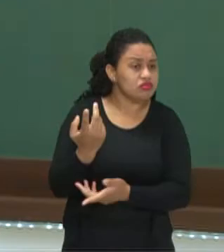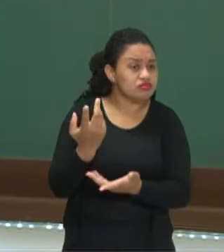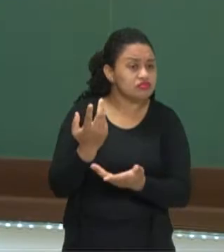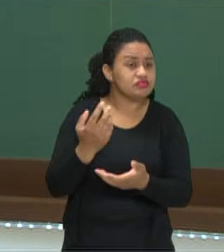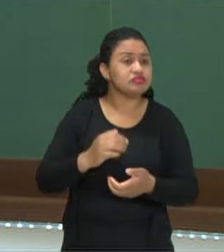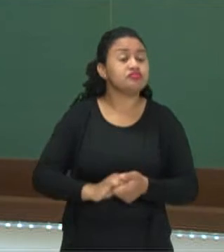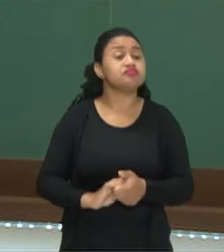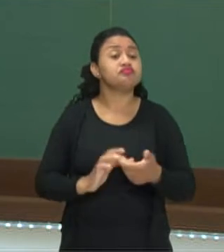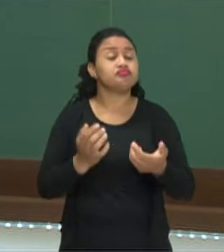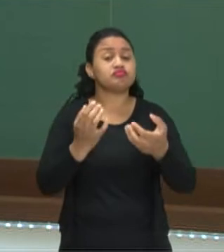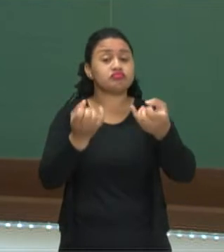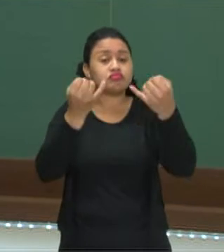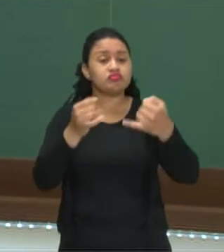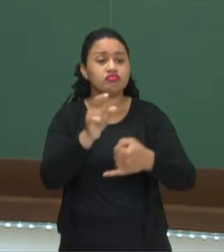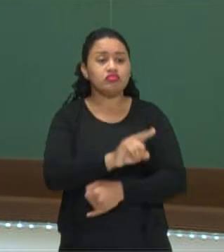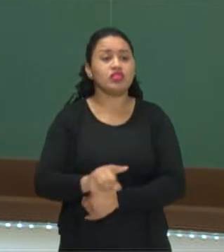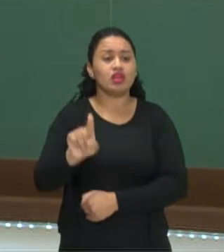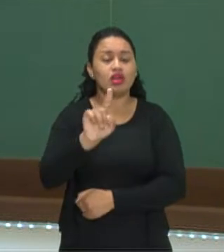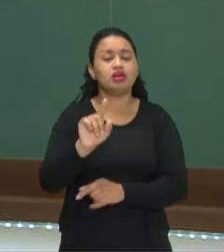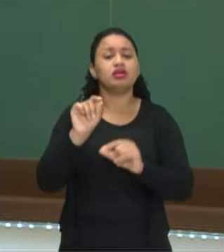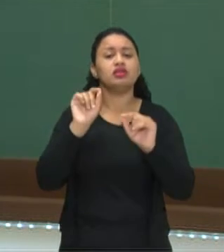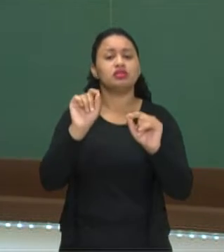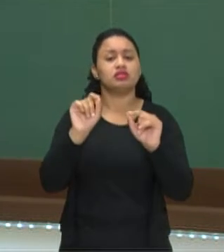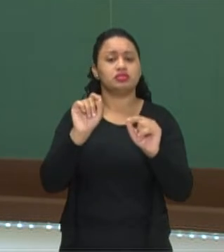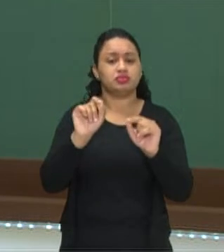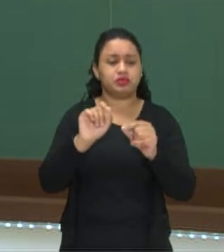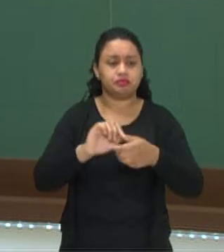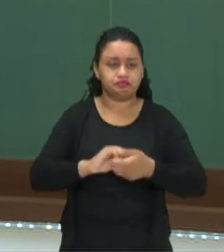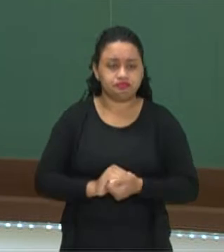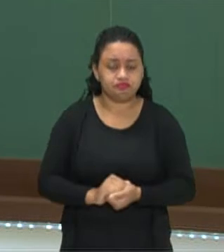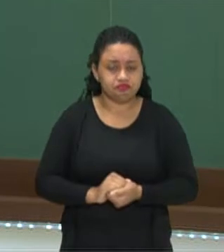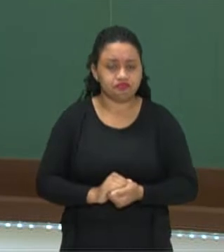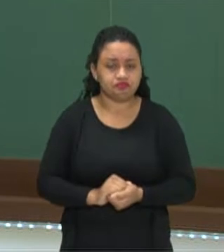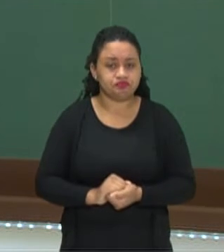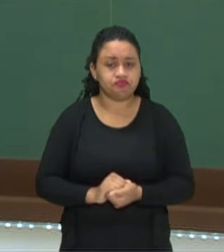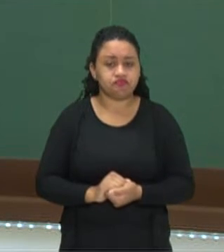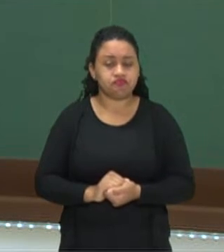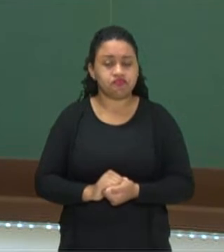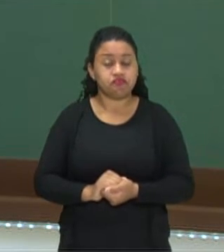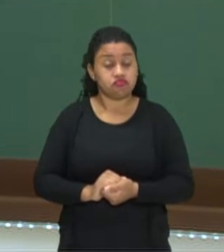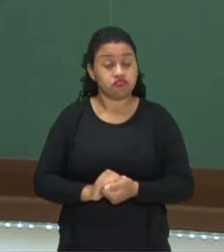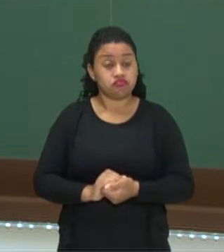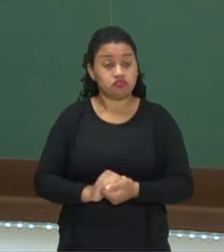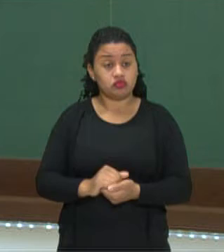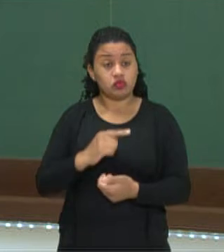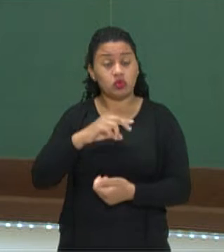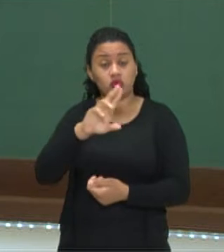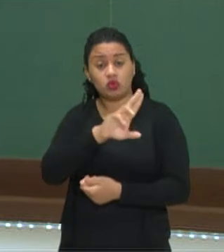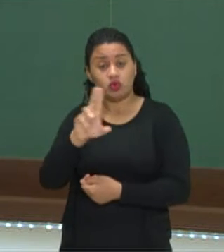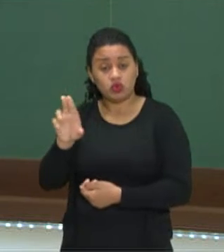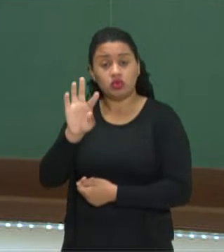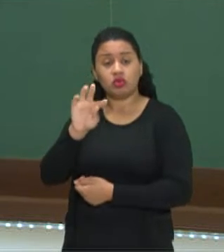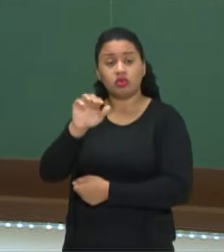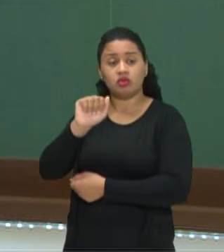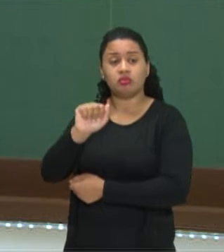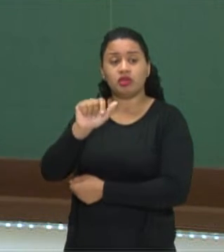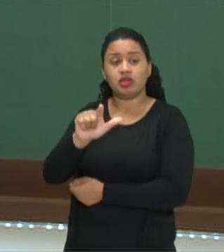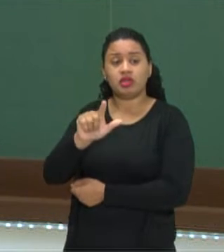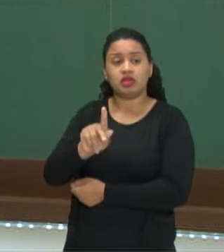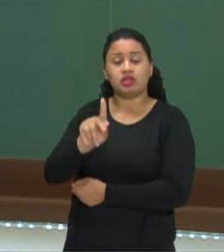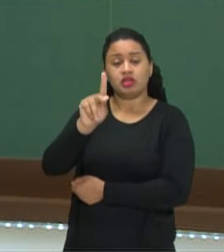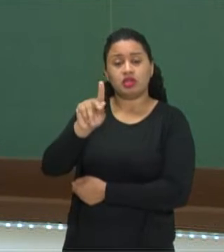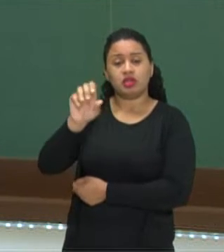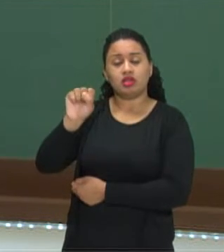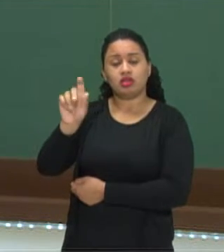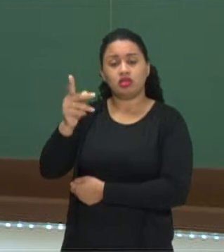teacher vai dizer para vocês. It is a talk show. É chamado de talk show. E